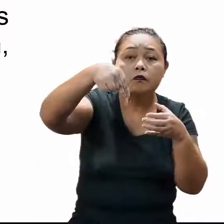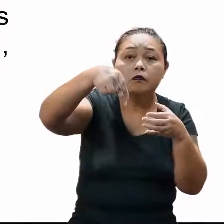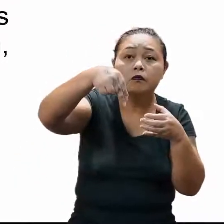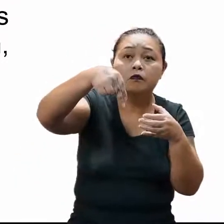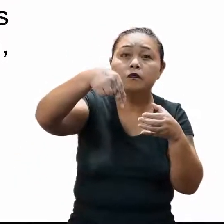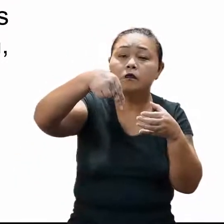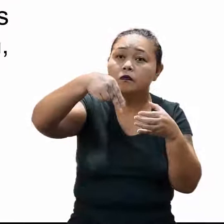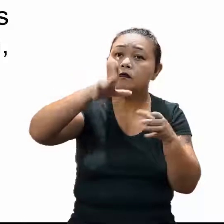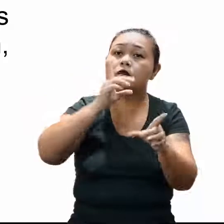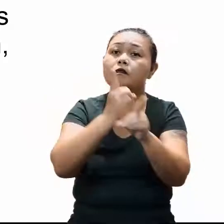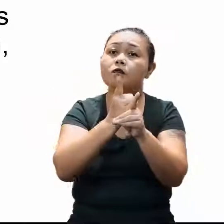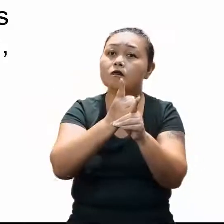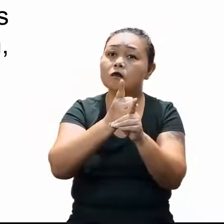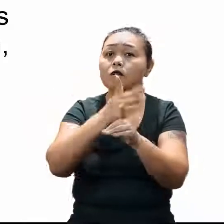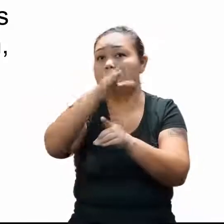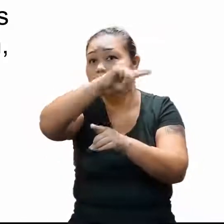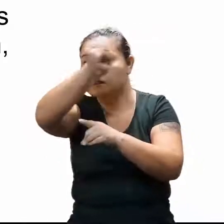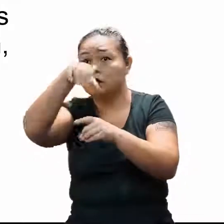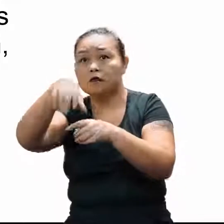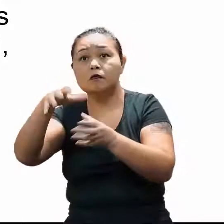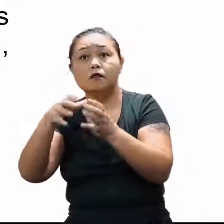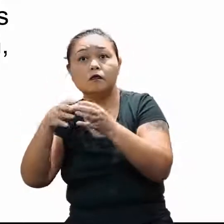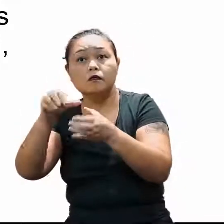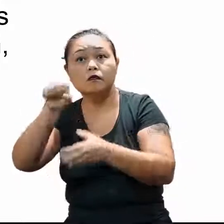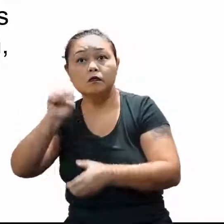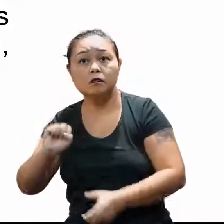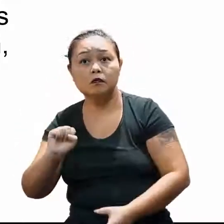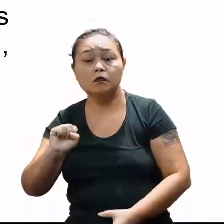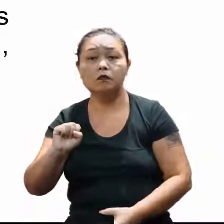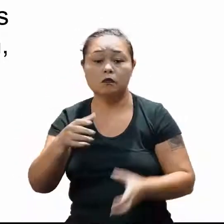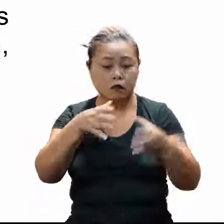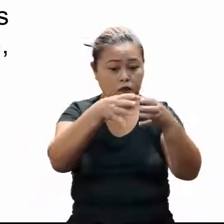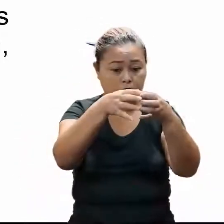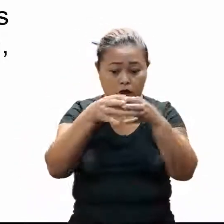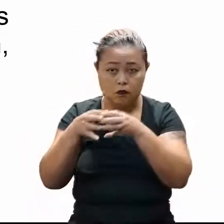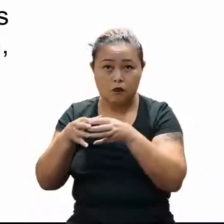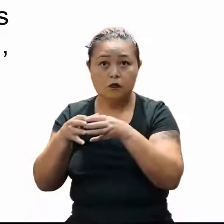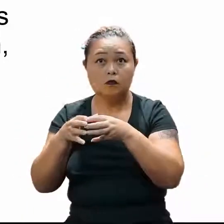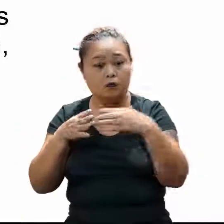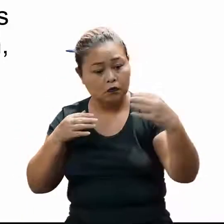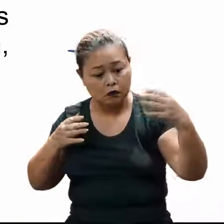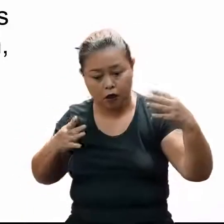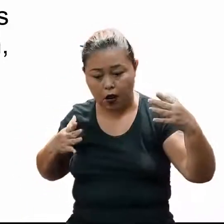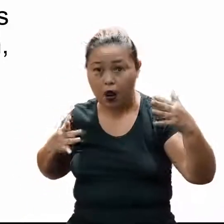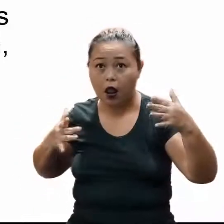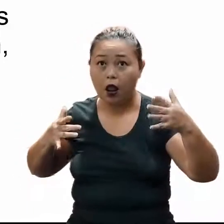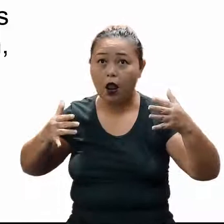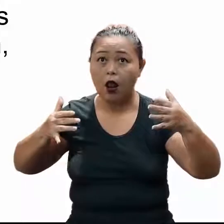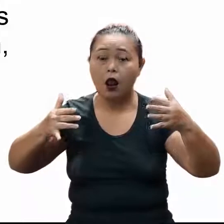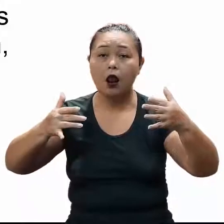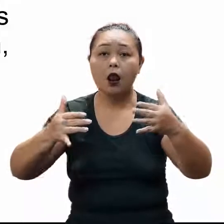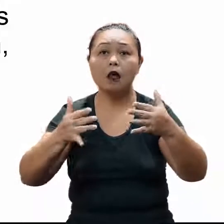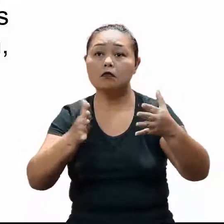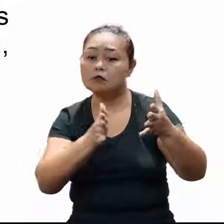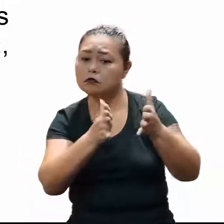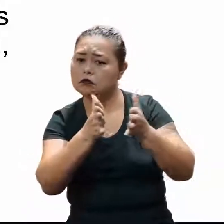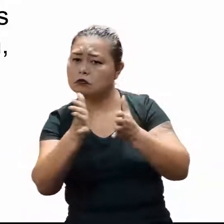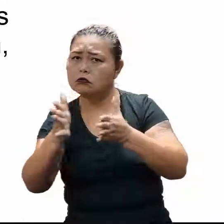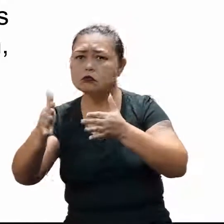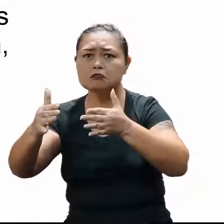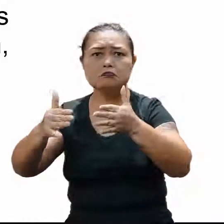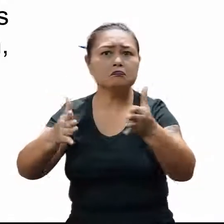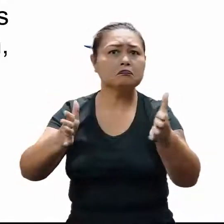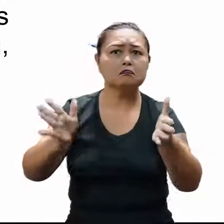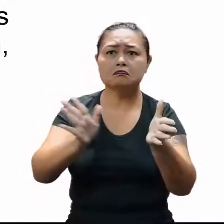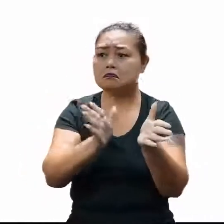sair e encontrar a Turma do Sul, cada uma vindo por um lugar, muitas vezes se desencontrando.